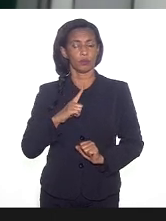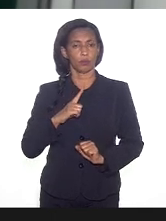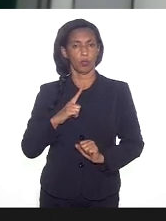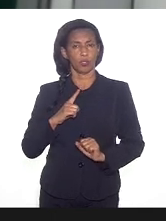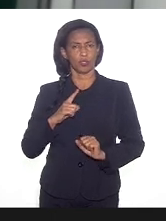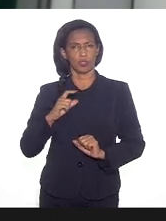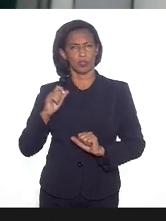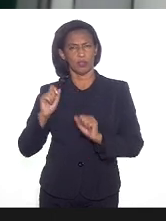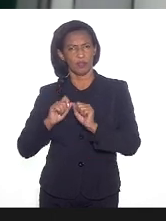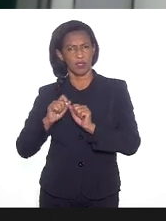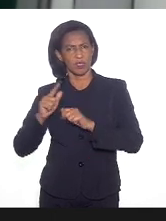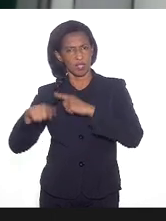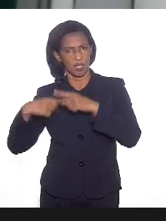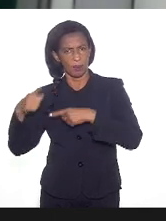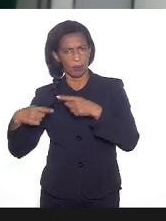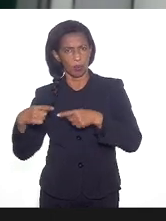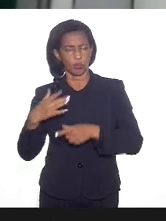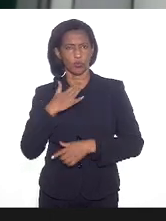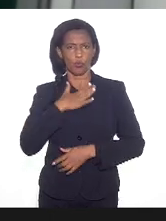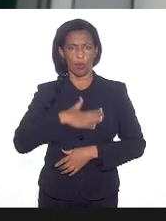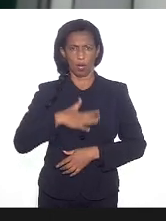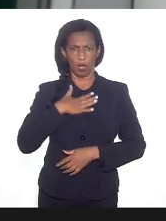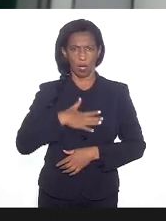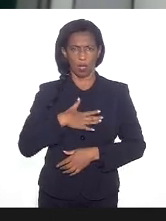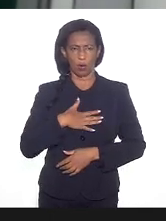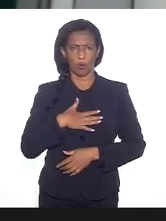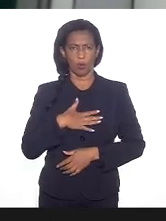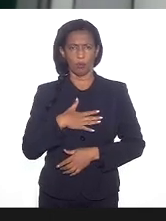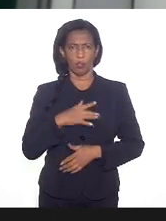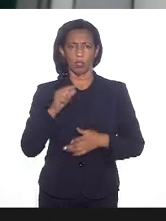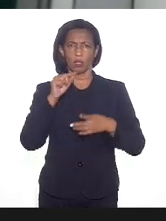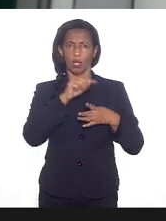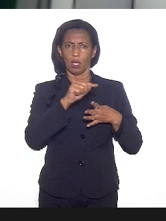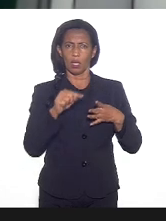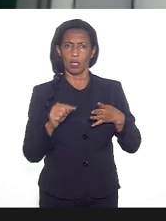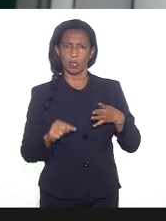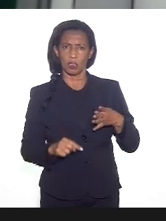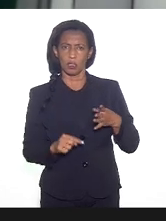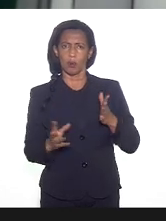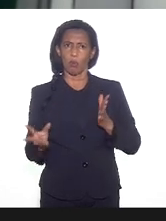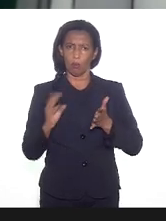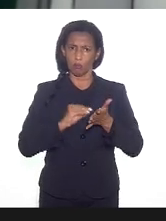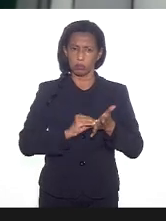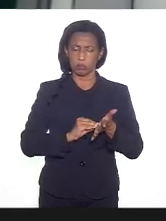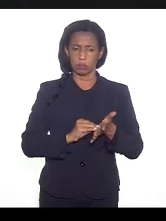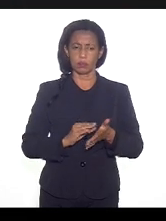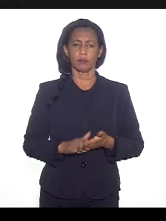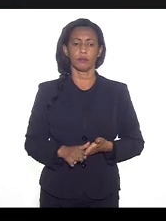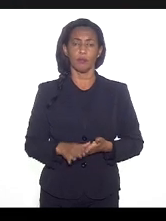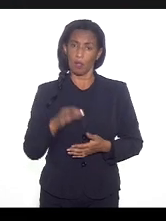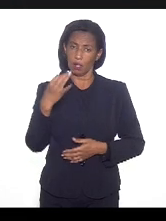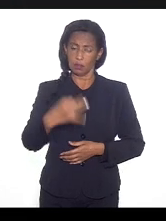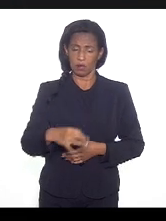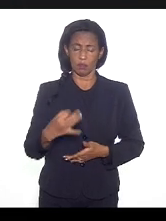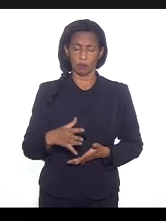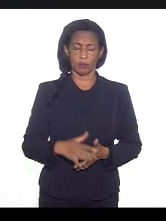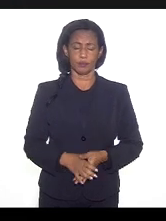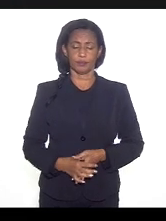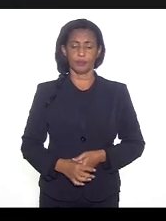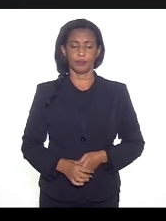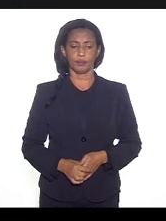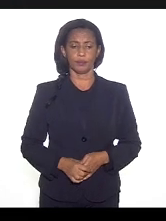refazer depois, com calma, e dar a esses itens o caráter meramente autorizativo, entendeu? Exatamente.